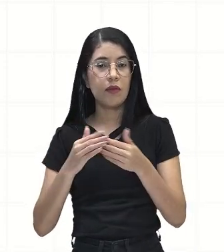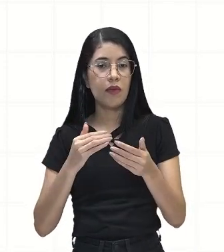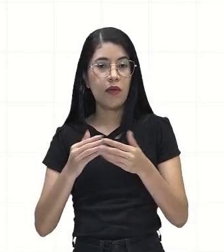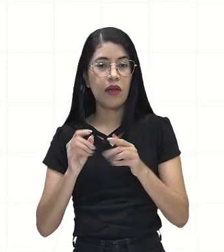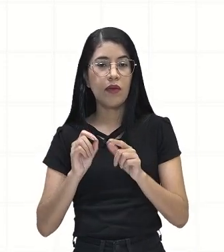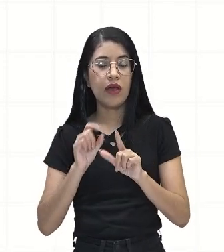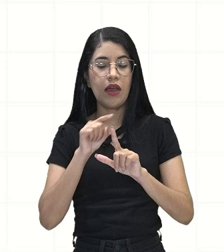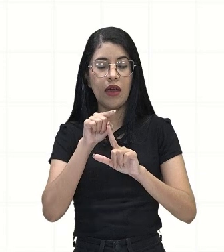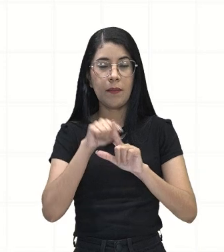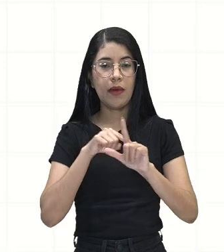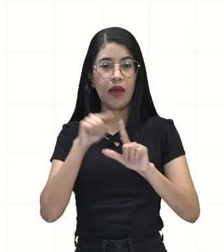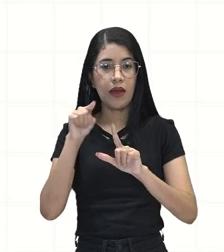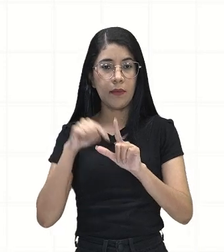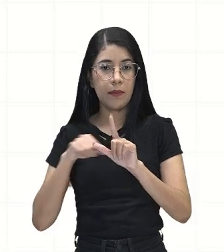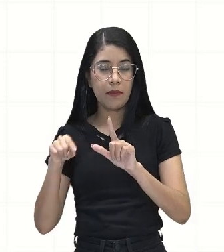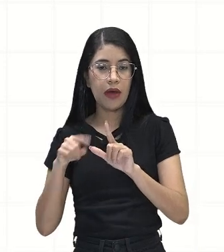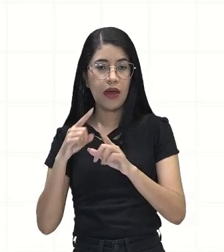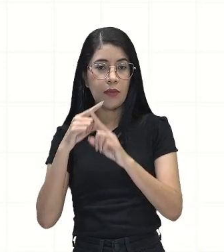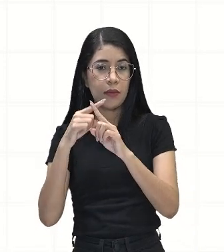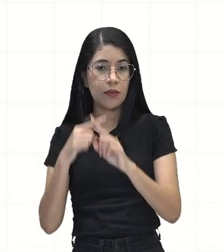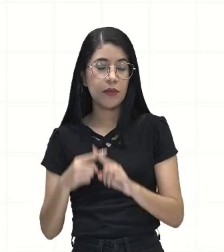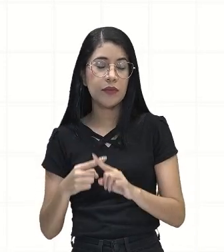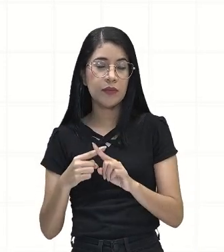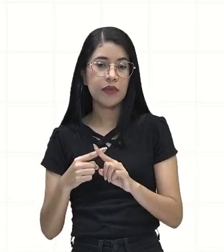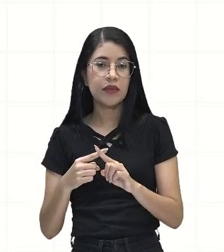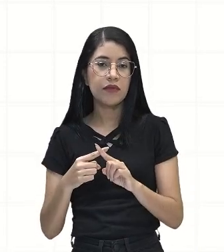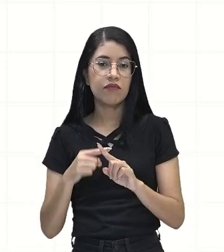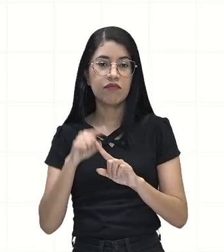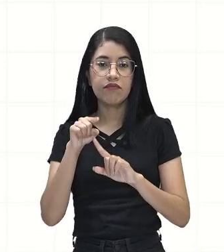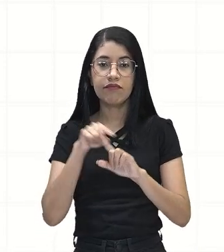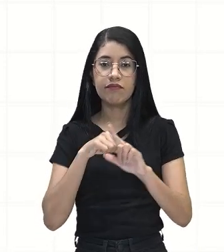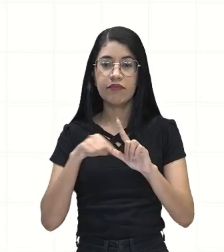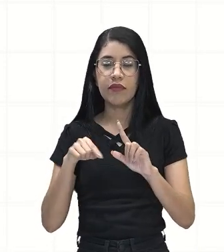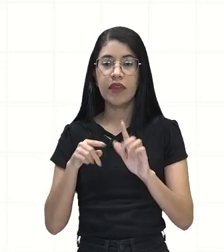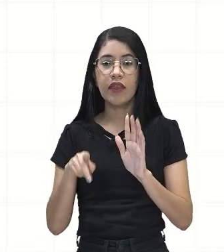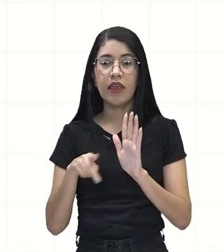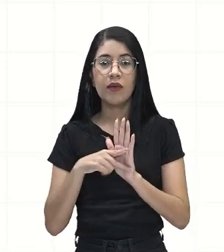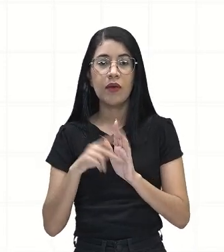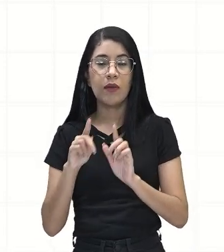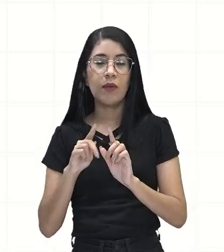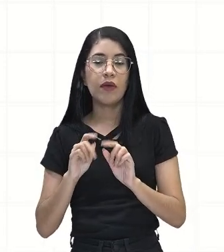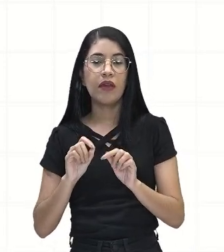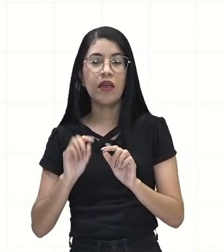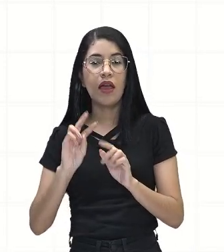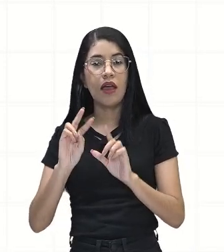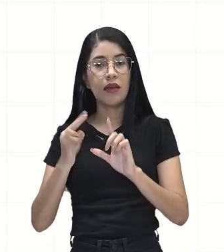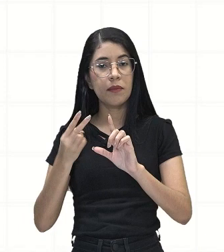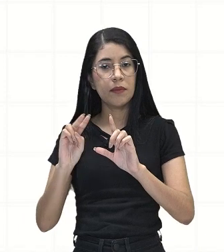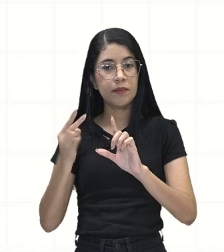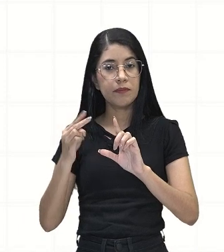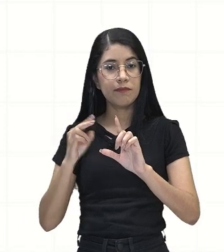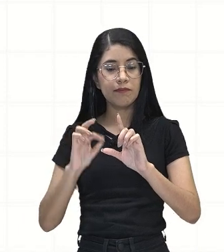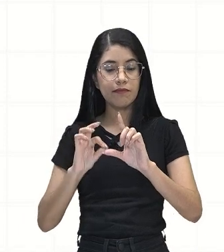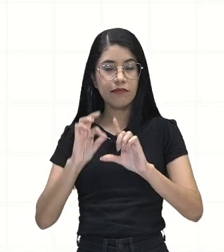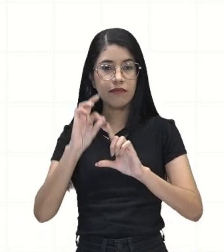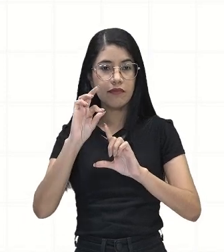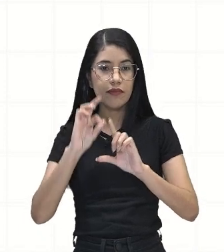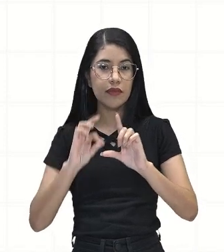ou seja, o produto da medida dos catetos, é igual ao produto da medida da hipotenusa,